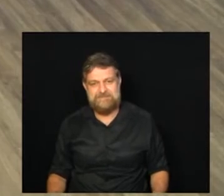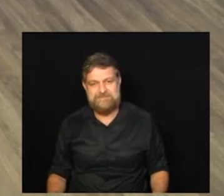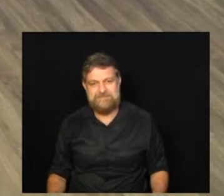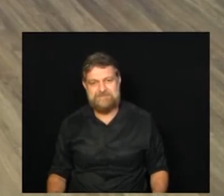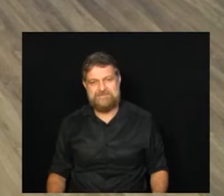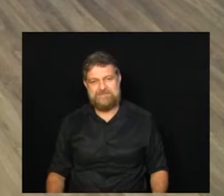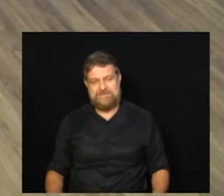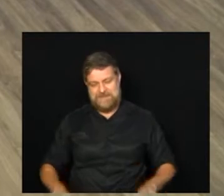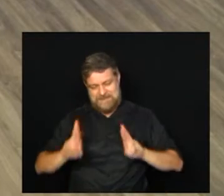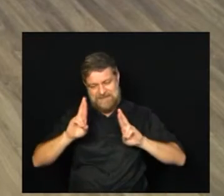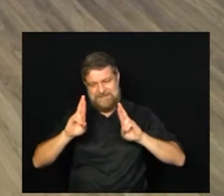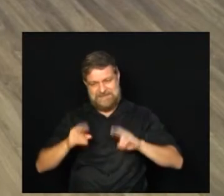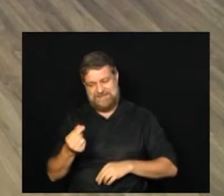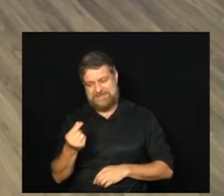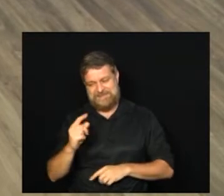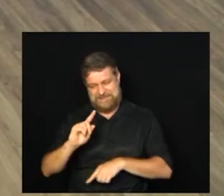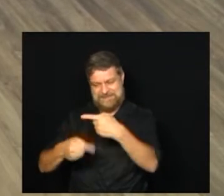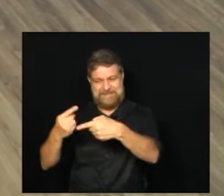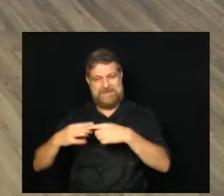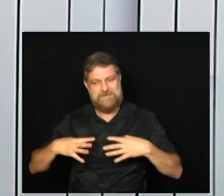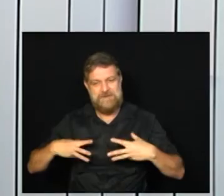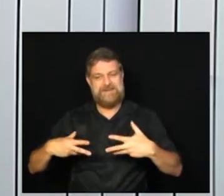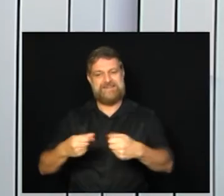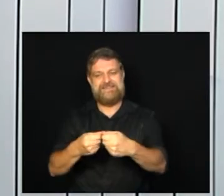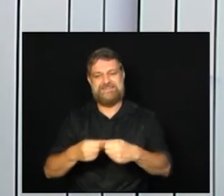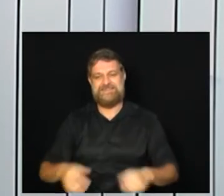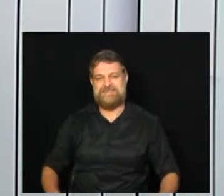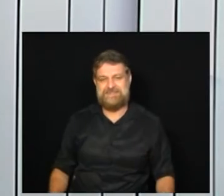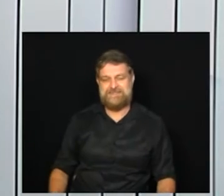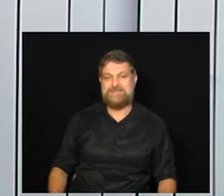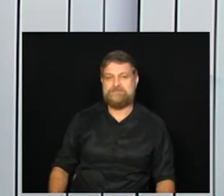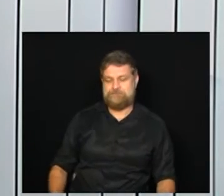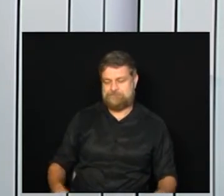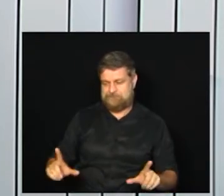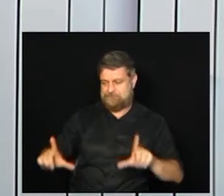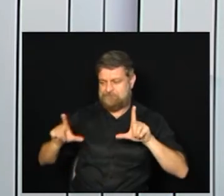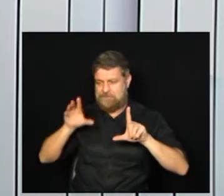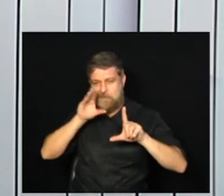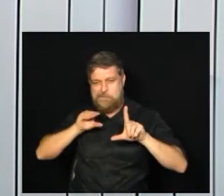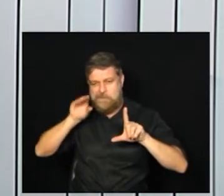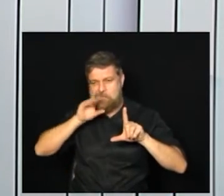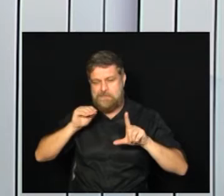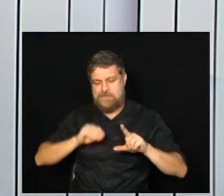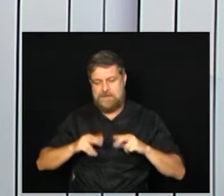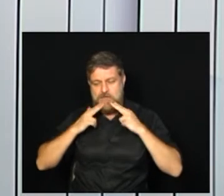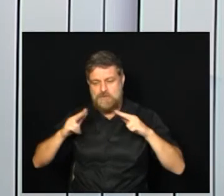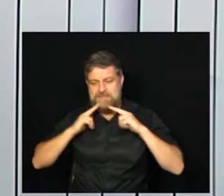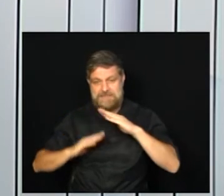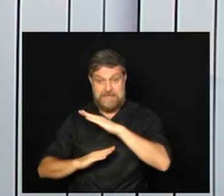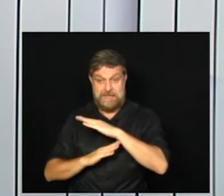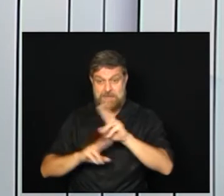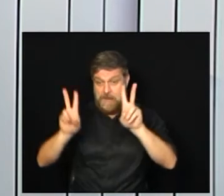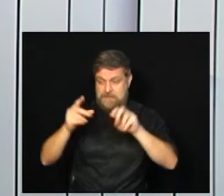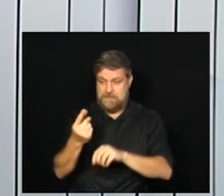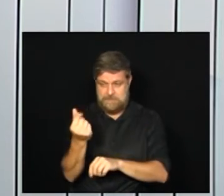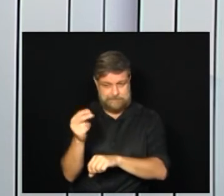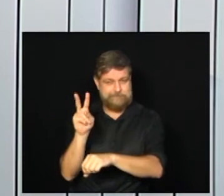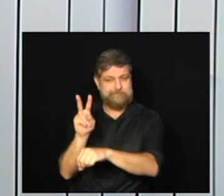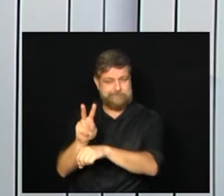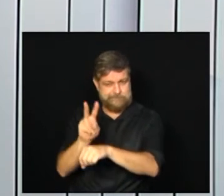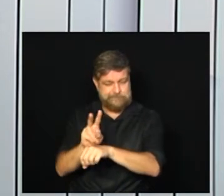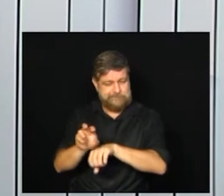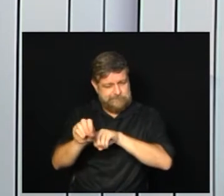já parei de tomar energético. Toda vez que eu pensar em comprar um energético, eu falo, não vou comprar um energético, eu vou doar um cobertor, né? É com